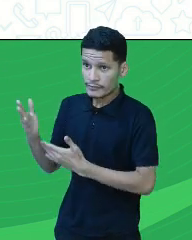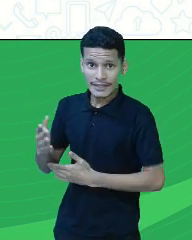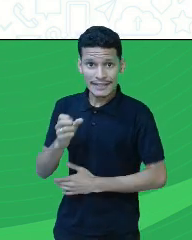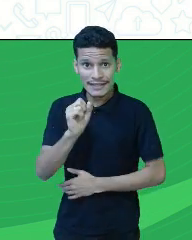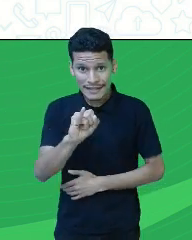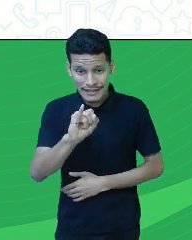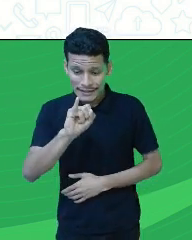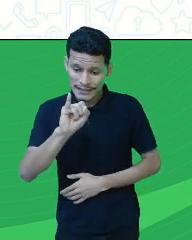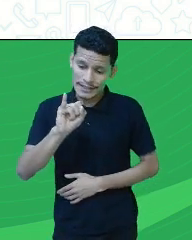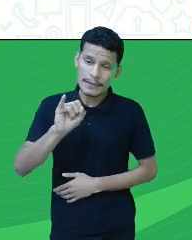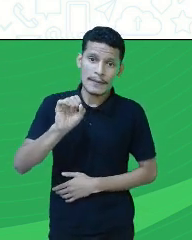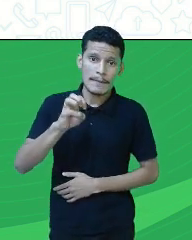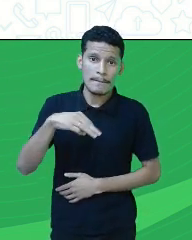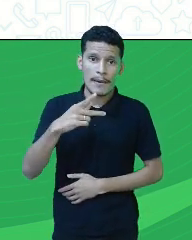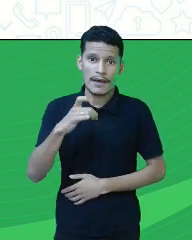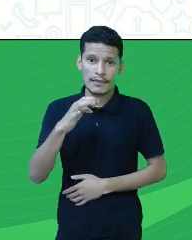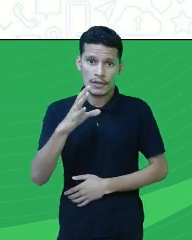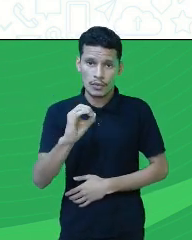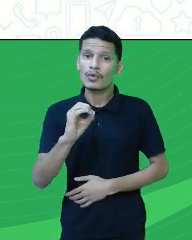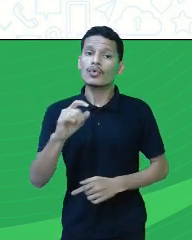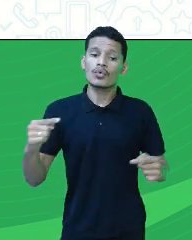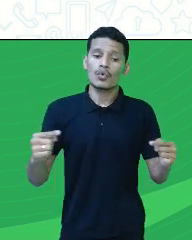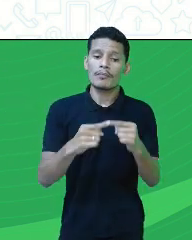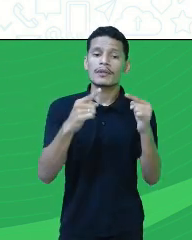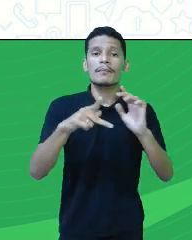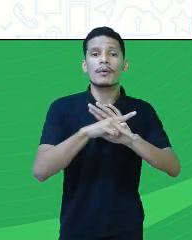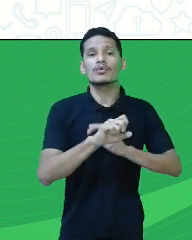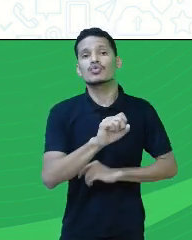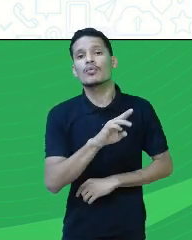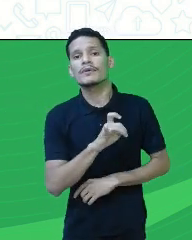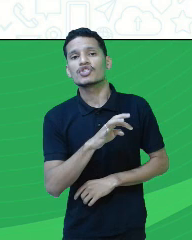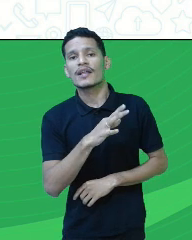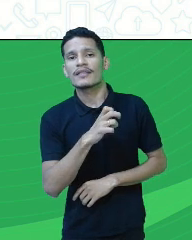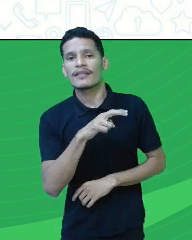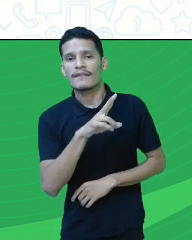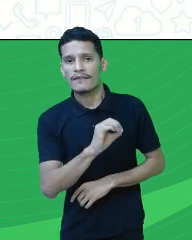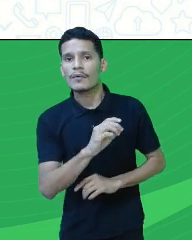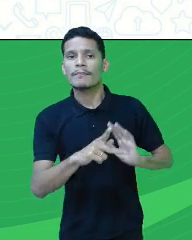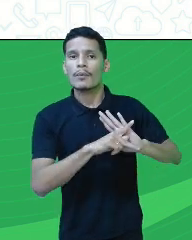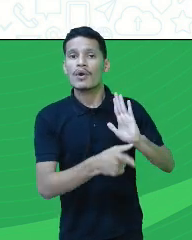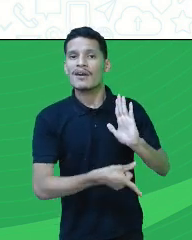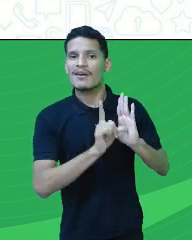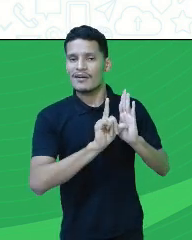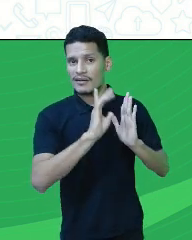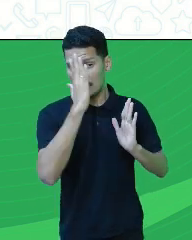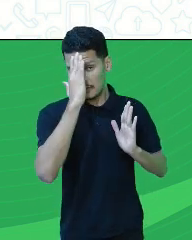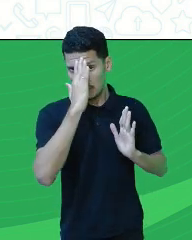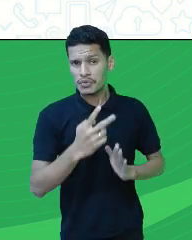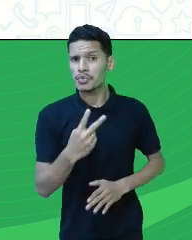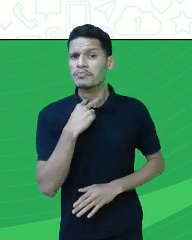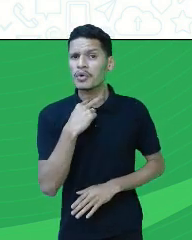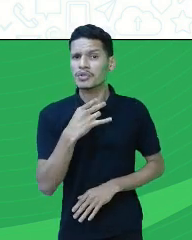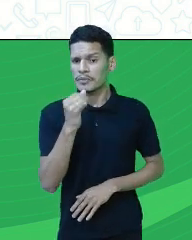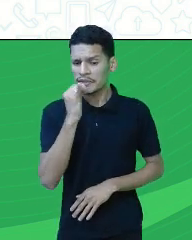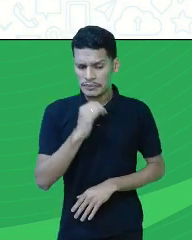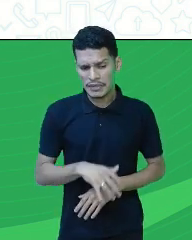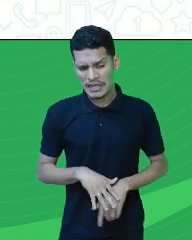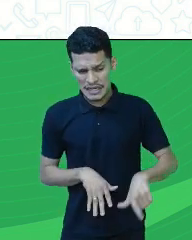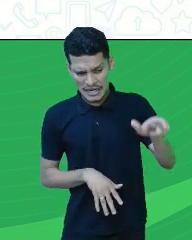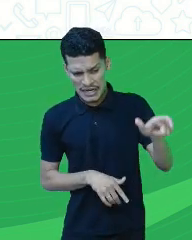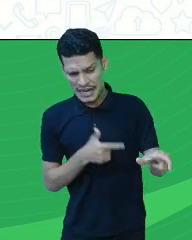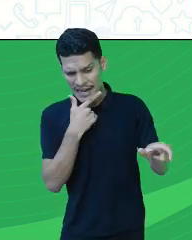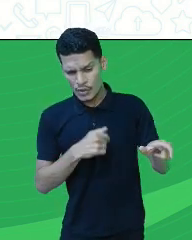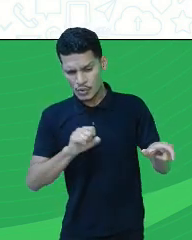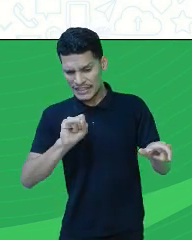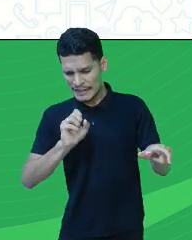simpático, então ele vai combinar com o substantivo que veio antes dele. Eu não poderia dizer o aluno simpática. Eu não